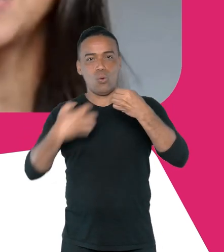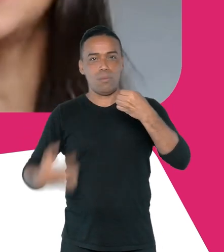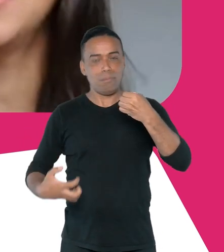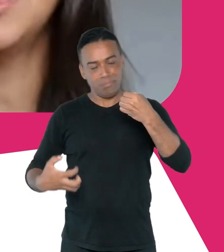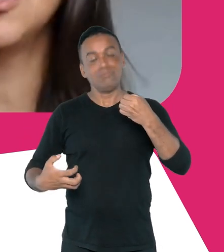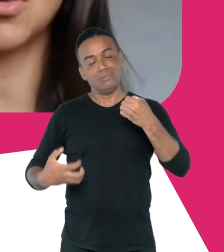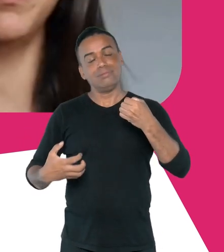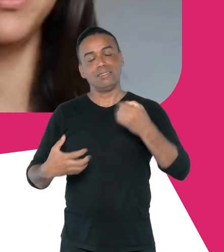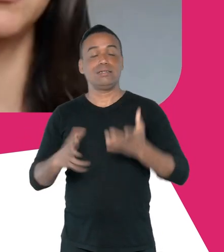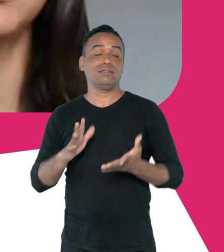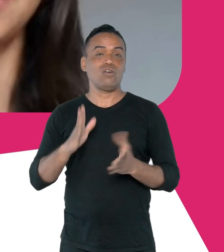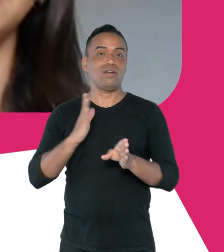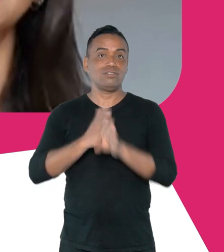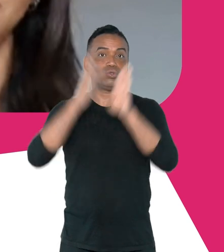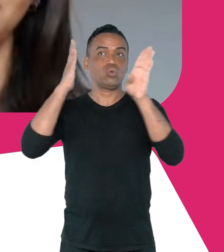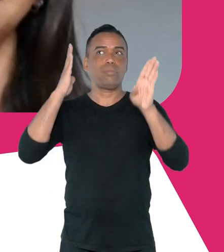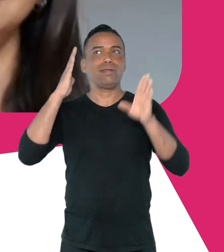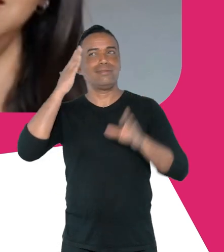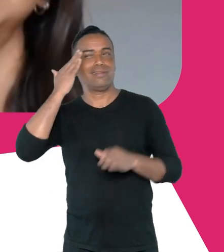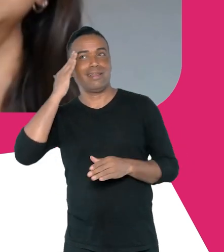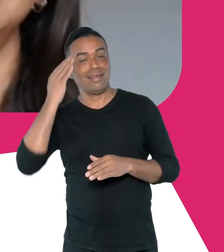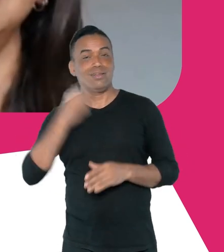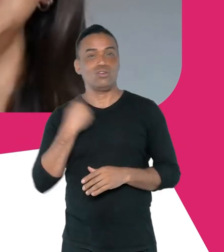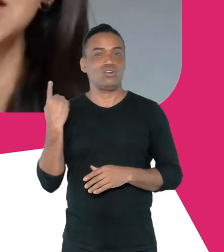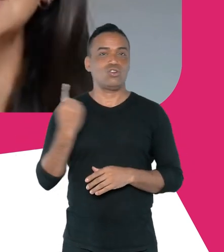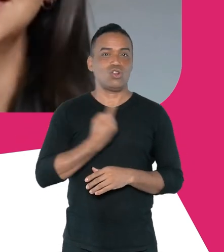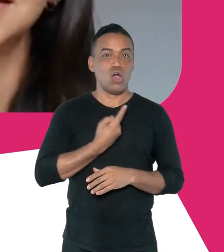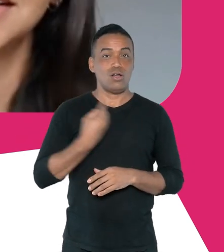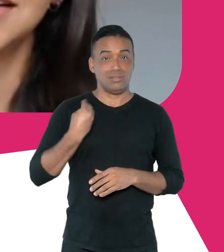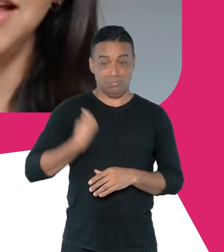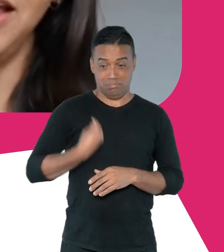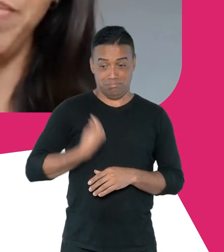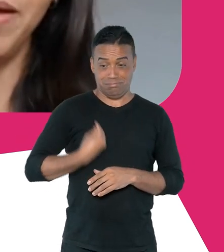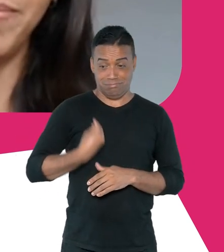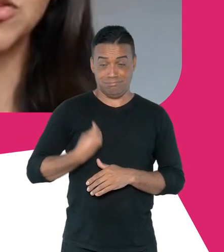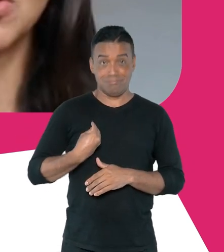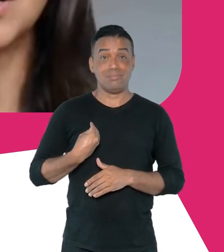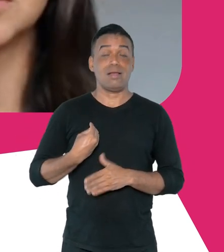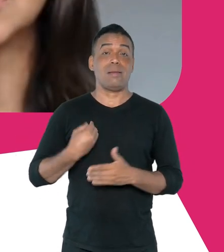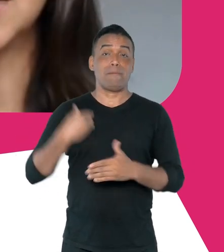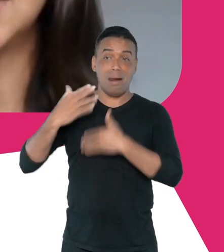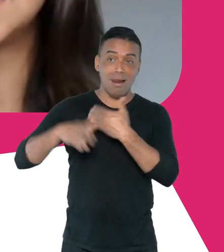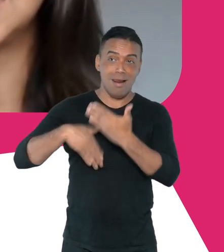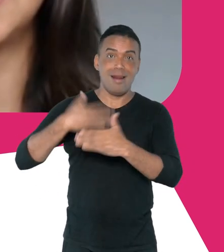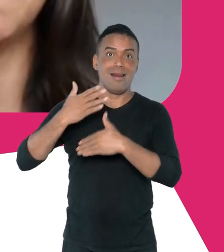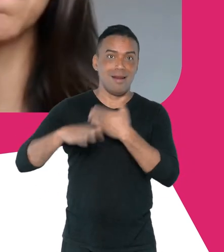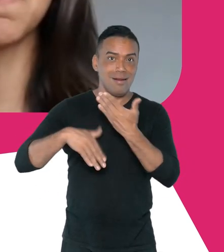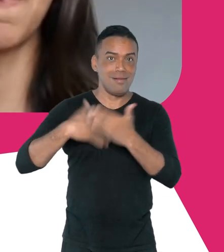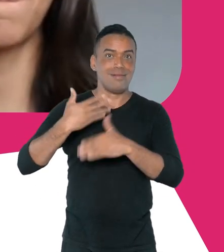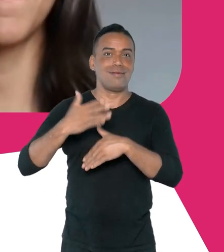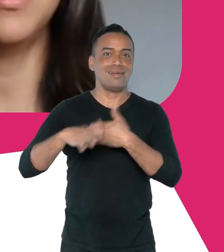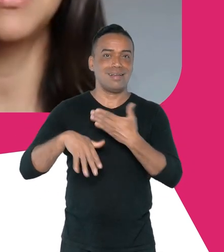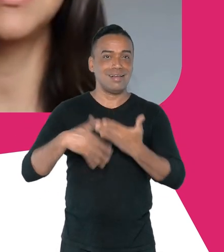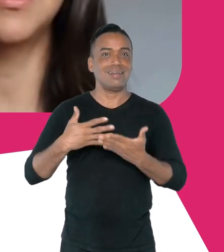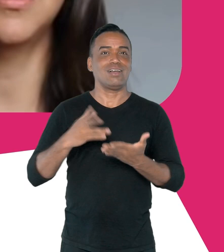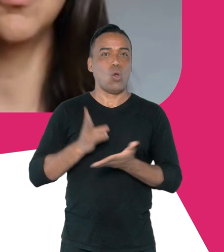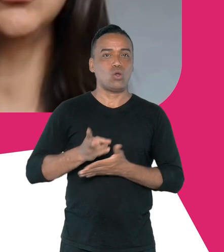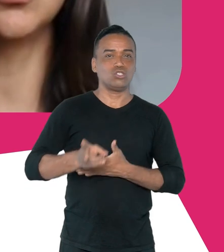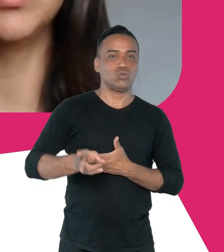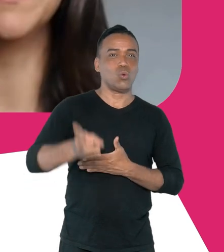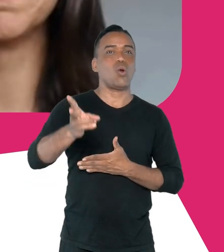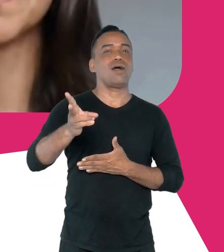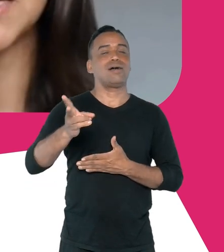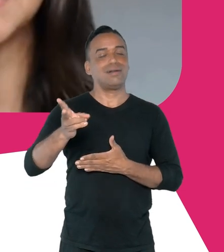gente vai se redescobrindo, entendendo que nós estamos aqui ainda perpetuando, né,